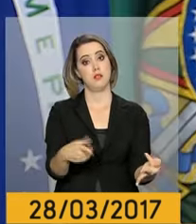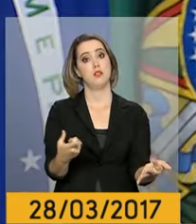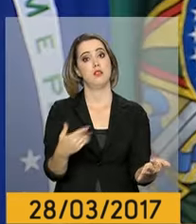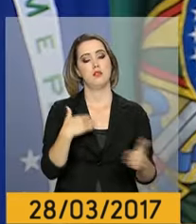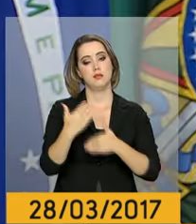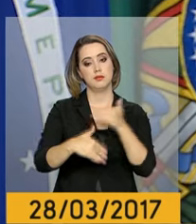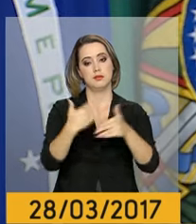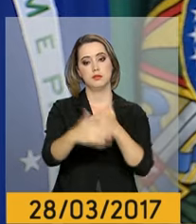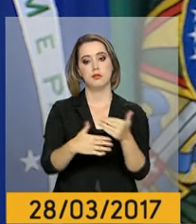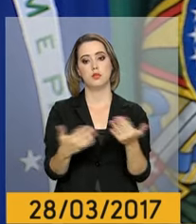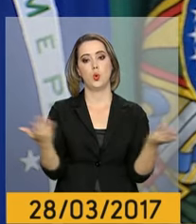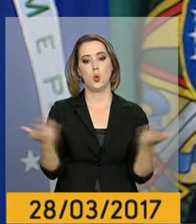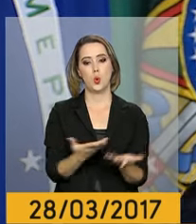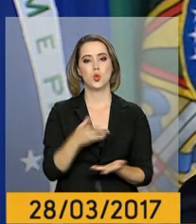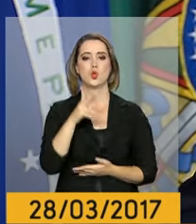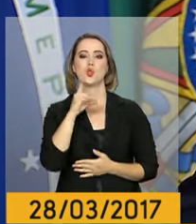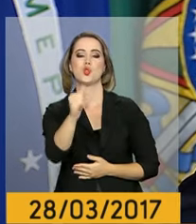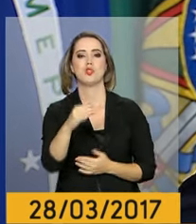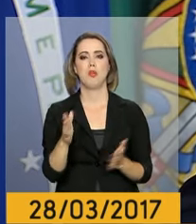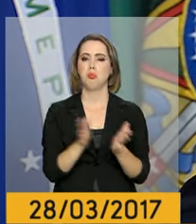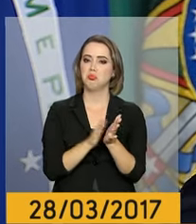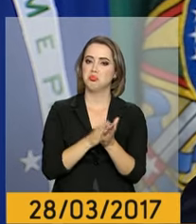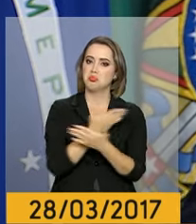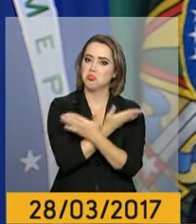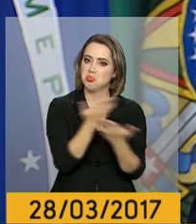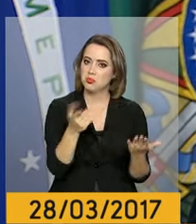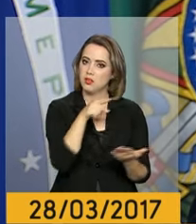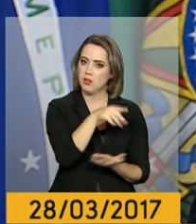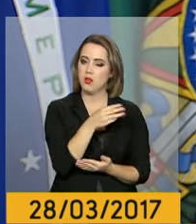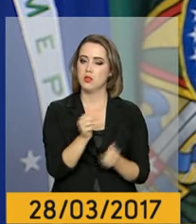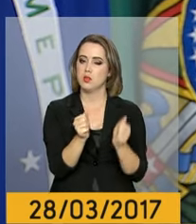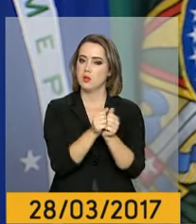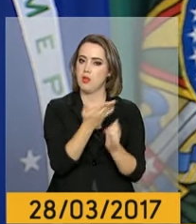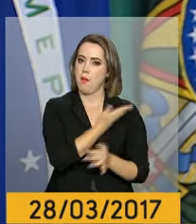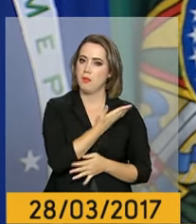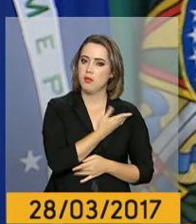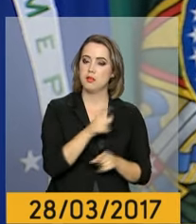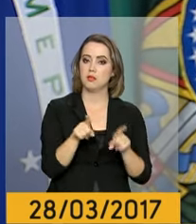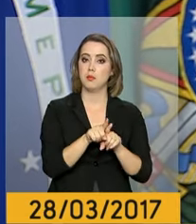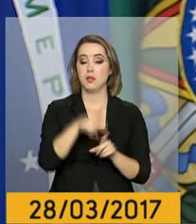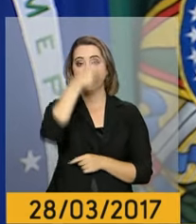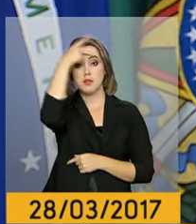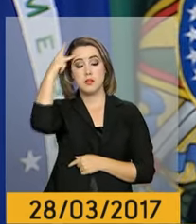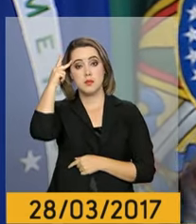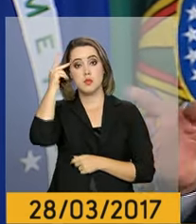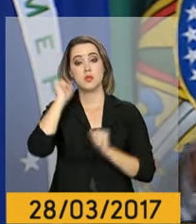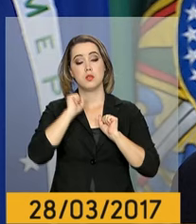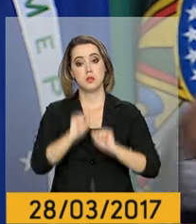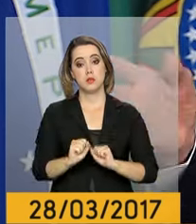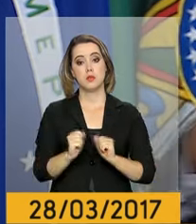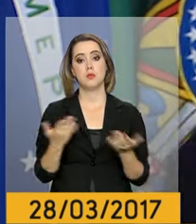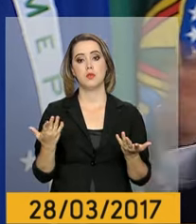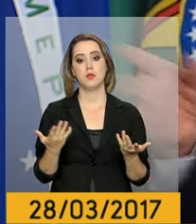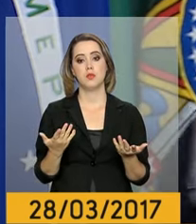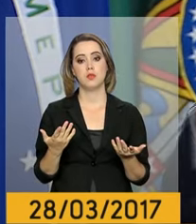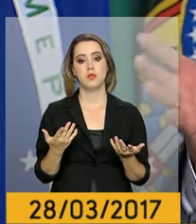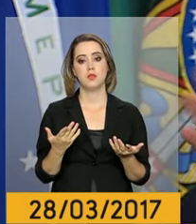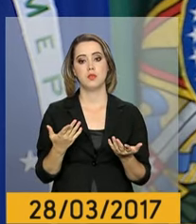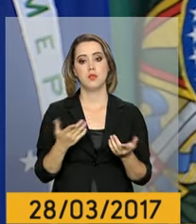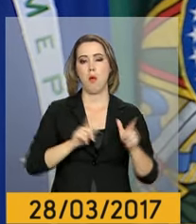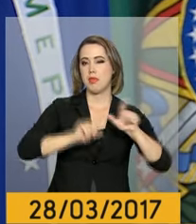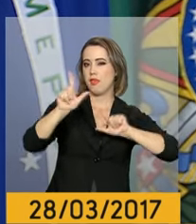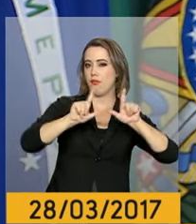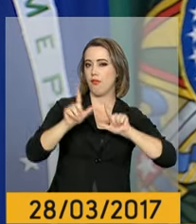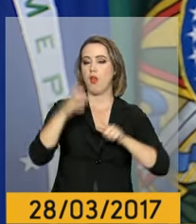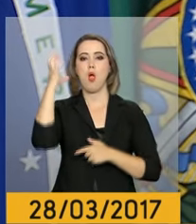procedida no dia de hoje Portanto meu aplauso a você aos seus companheiros e aqueles que podem passar a sua emissora